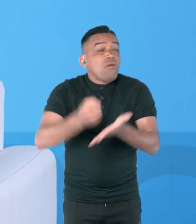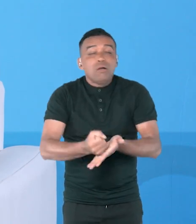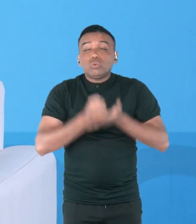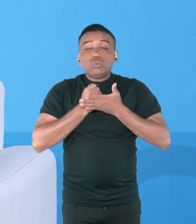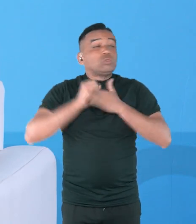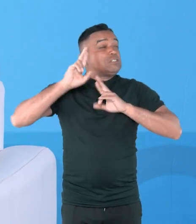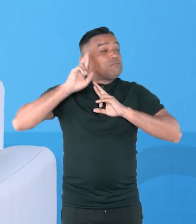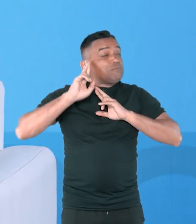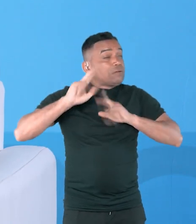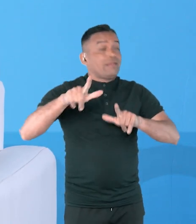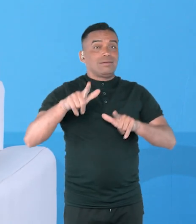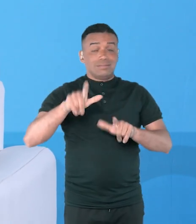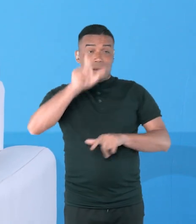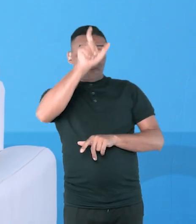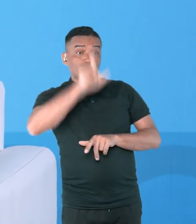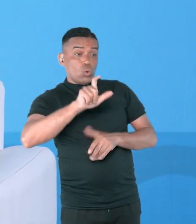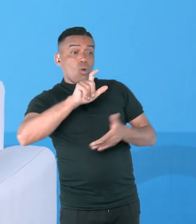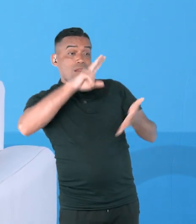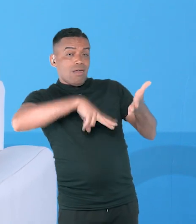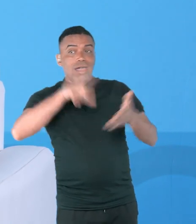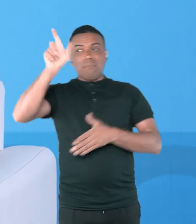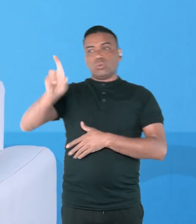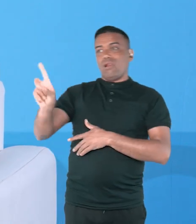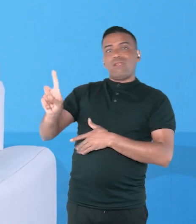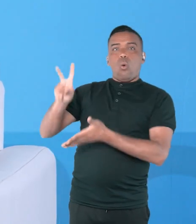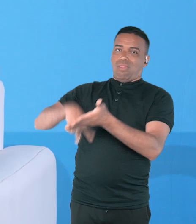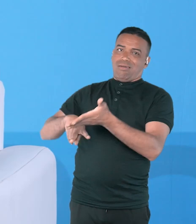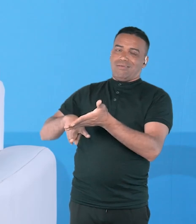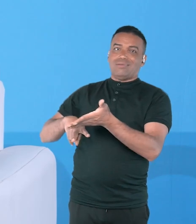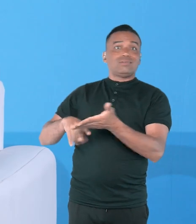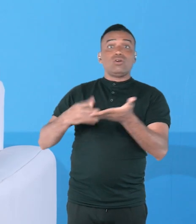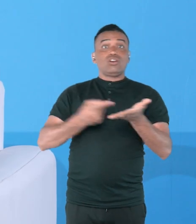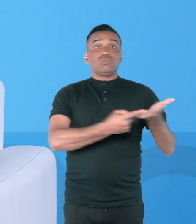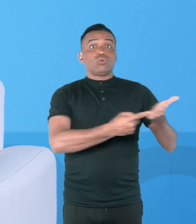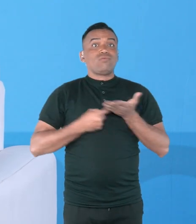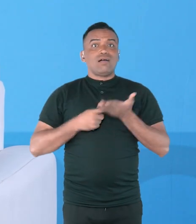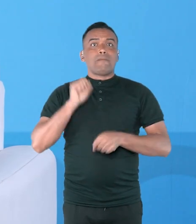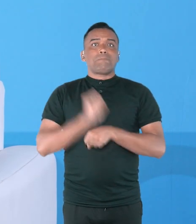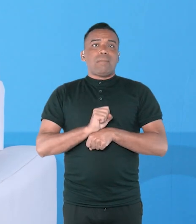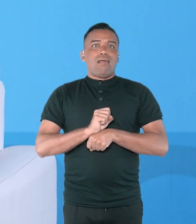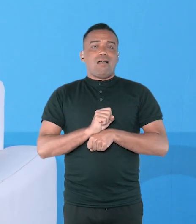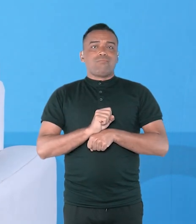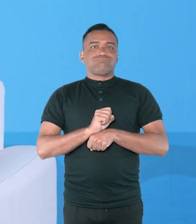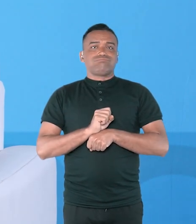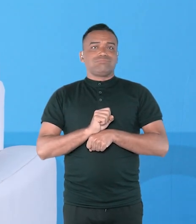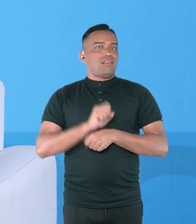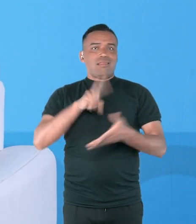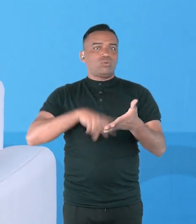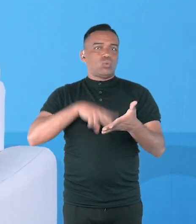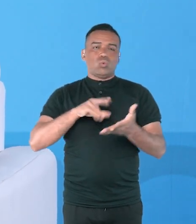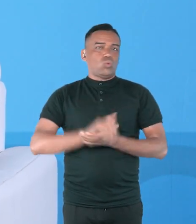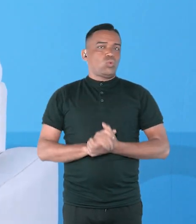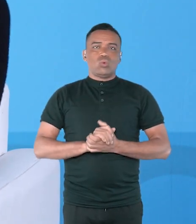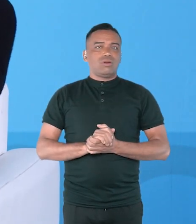muita diferença, né? Uma pessoa que lê e uma pessoa que não lê. E a gente está sendo todos os dias convidados a não ler mais.